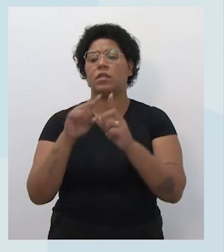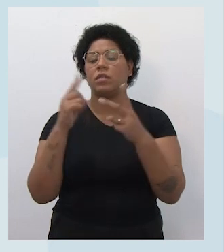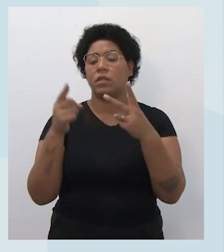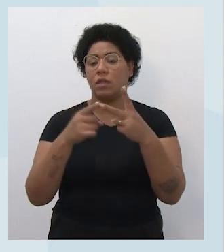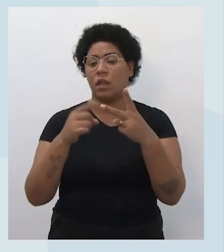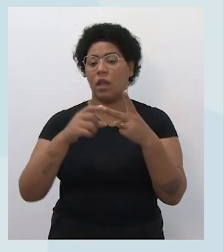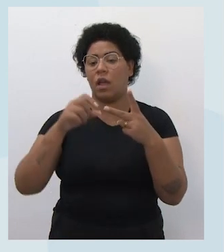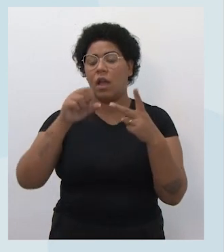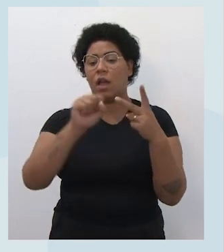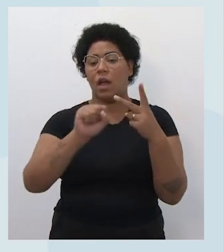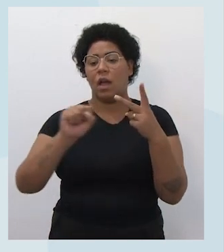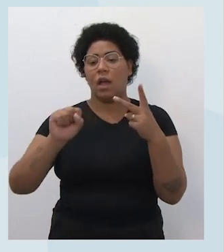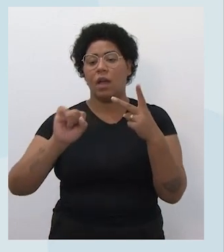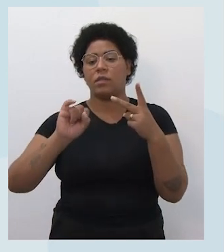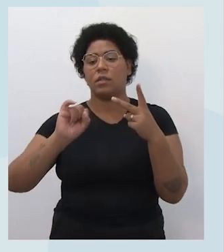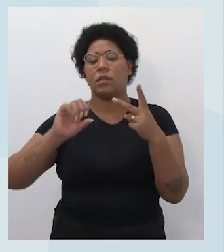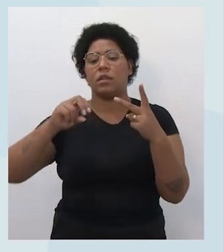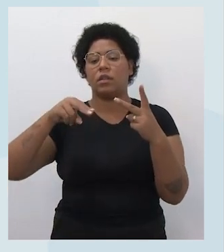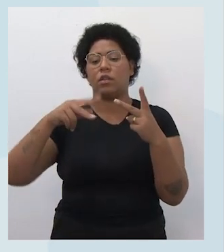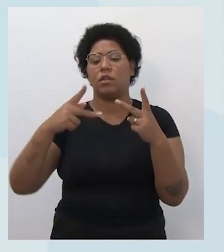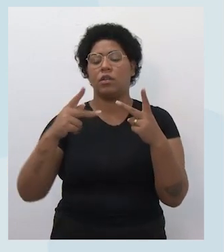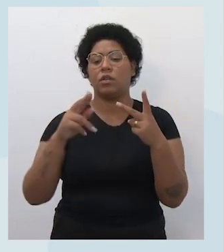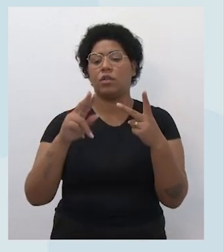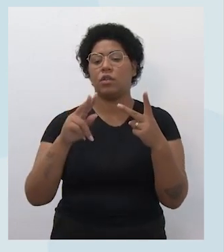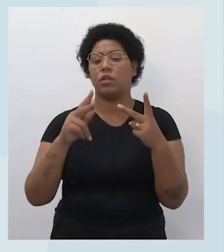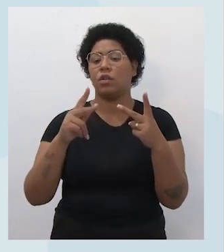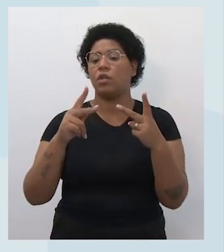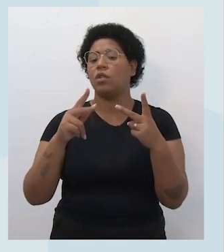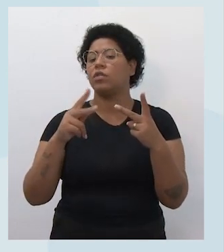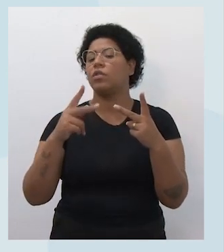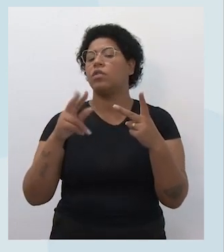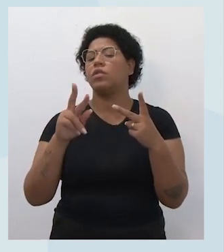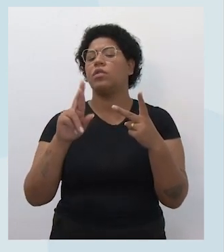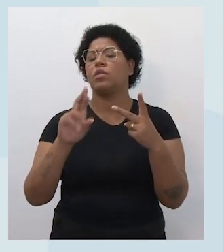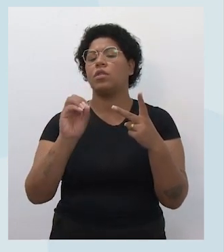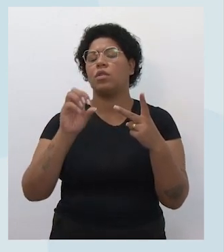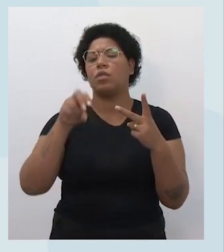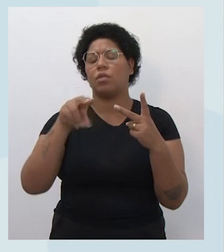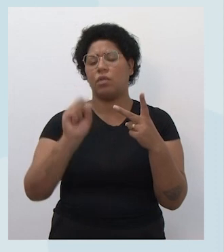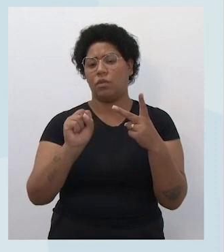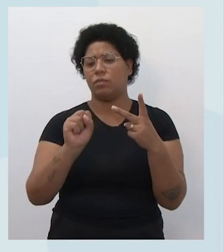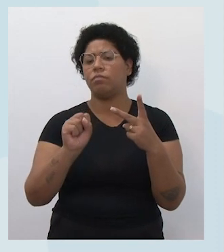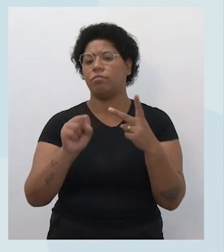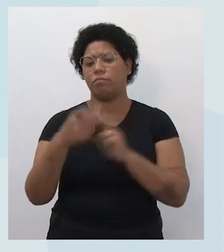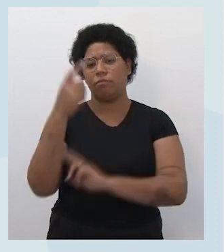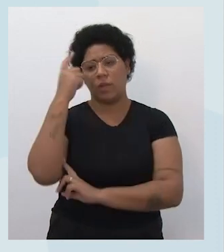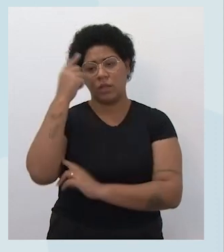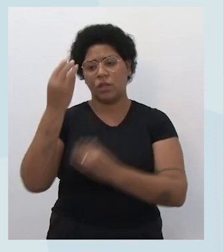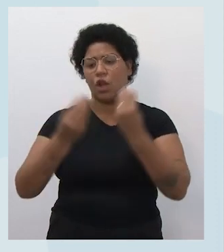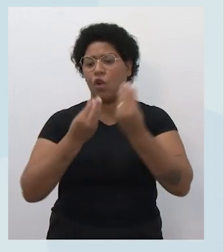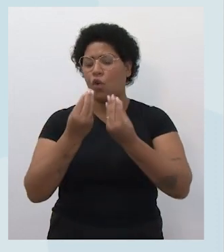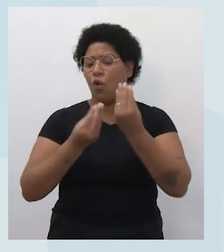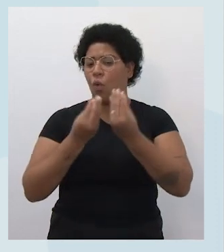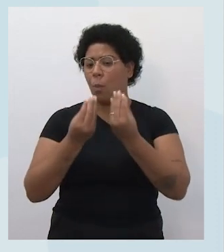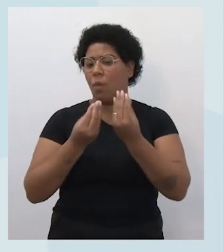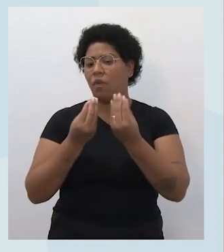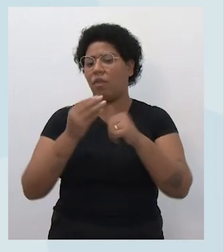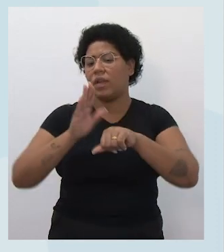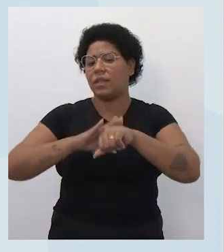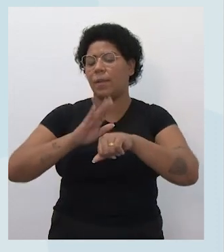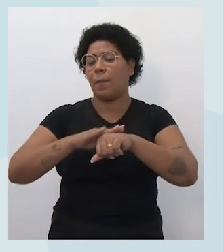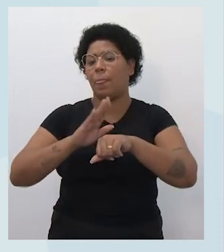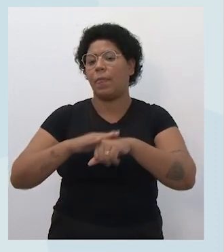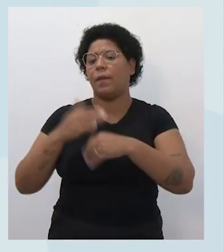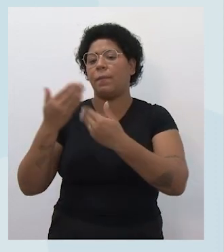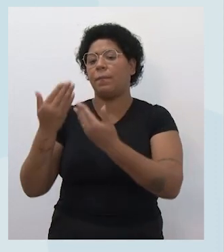E pensar em alguns critérios que podem ser utilizados em cada um desses momentos, né? Então, no momento de avaliação síncrona,